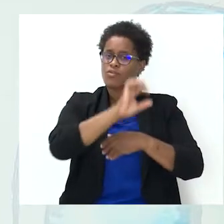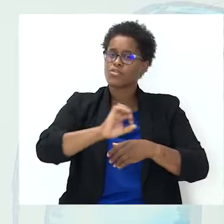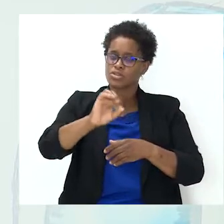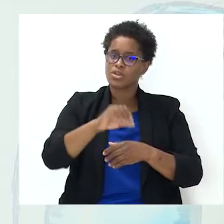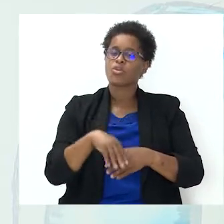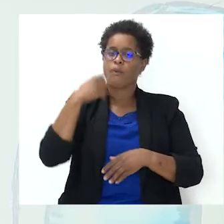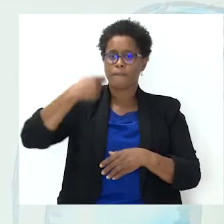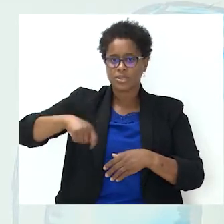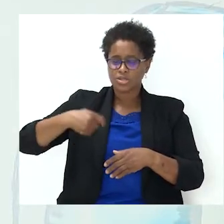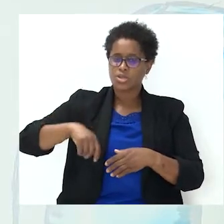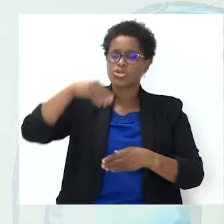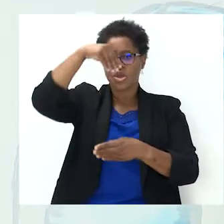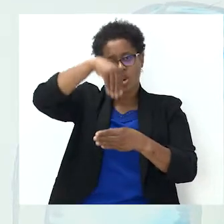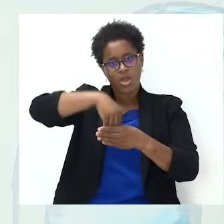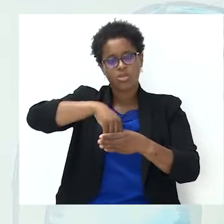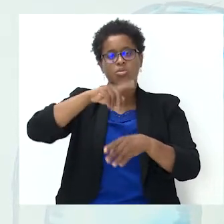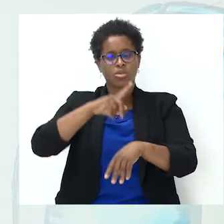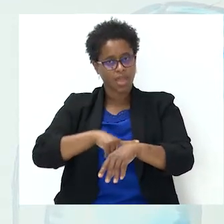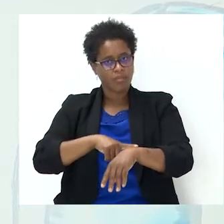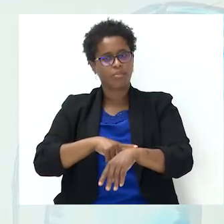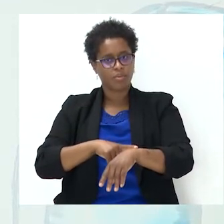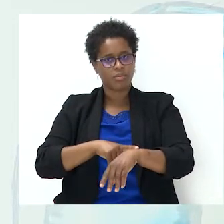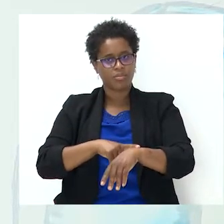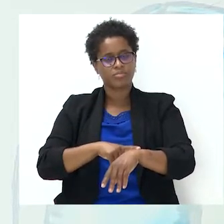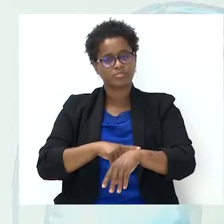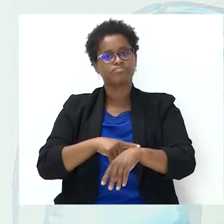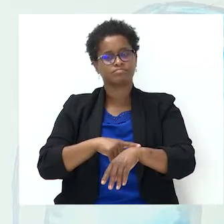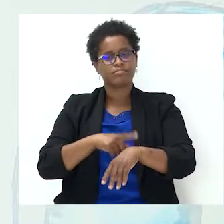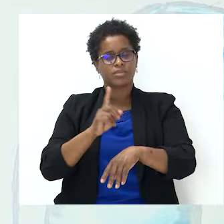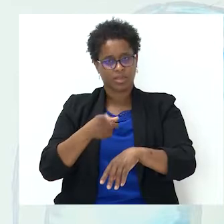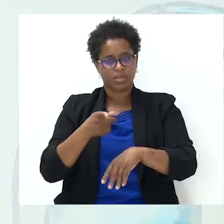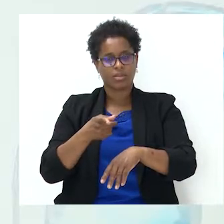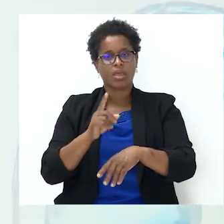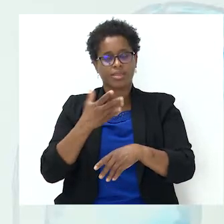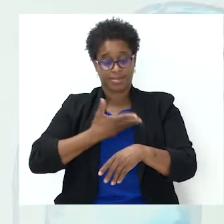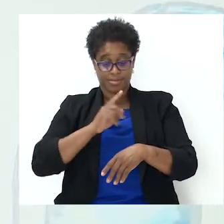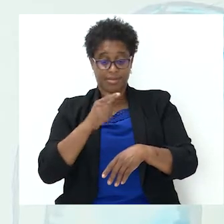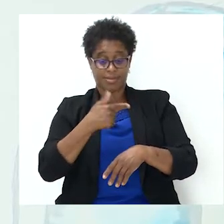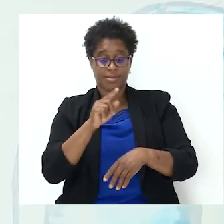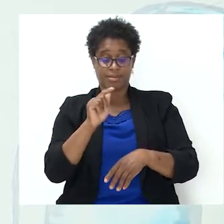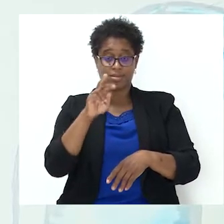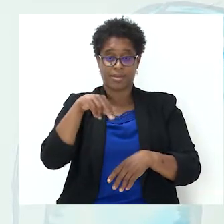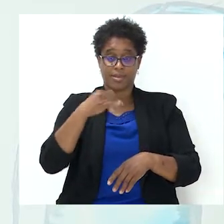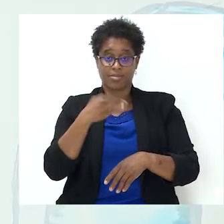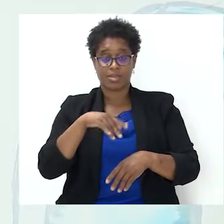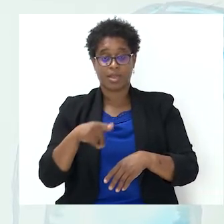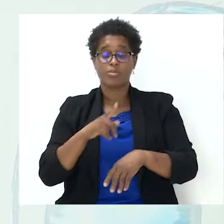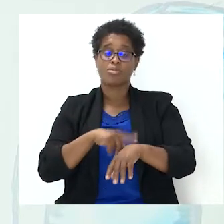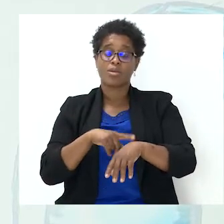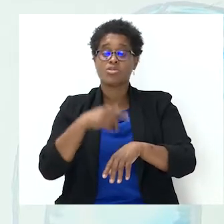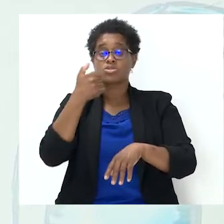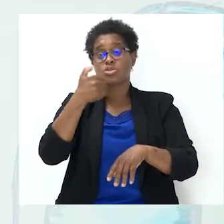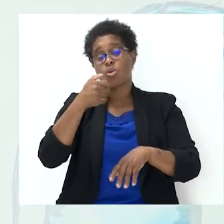é eleito por um tempo determinado, certo? Por um período de